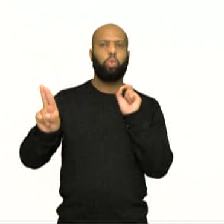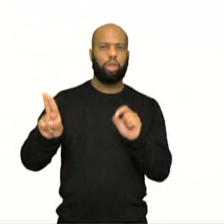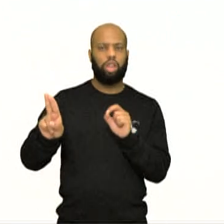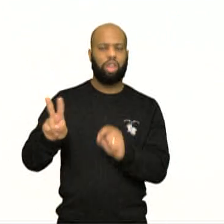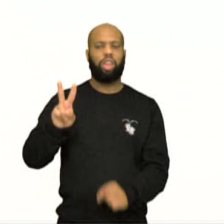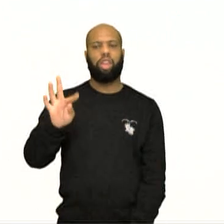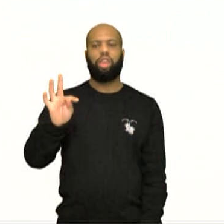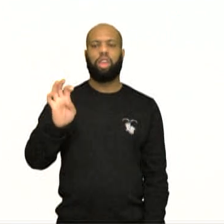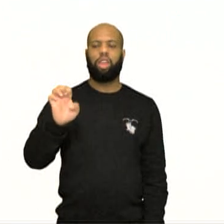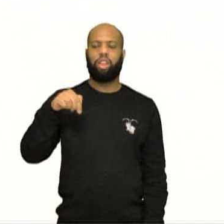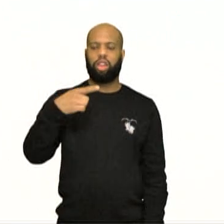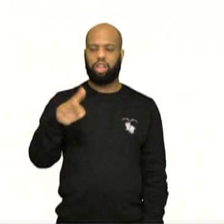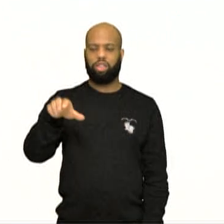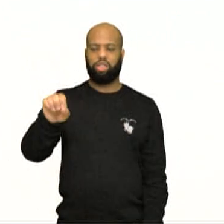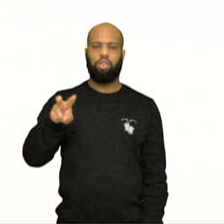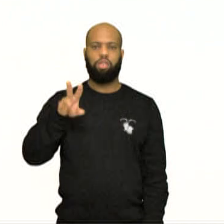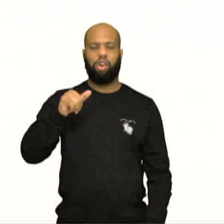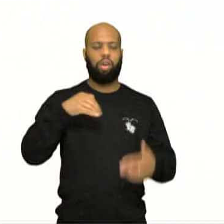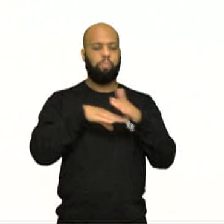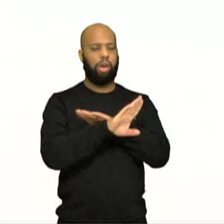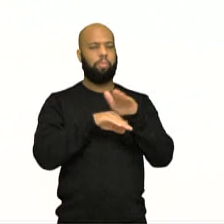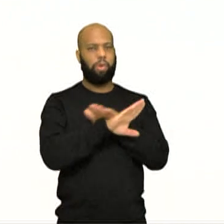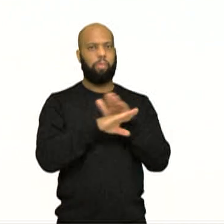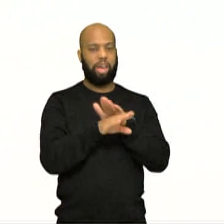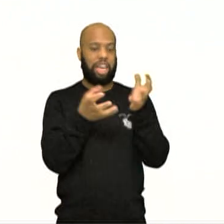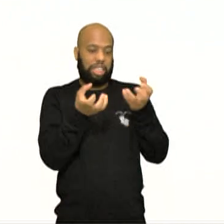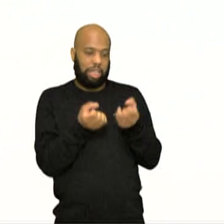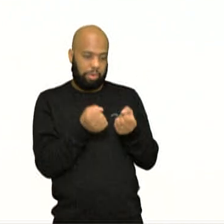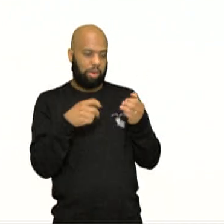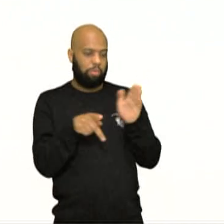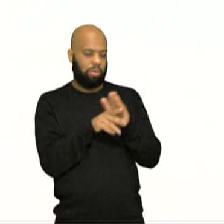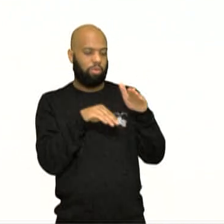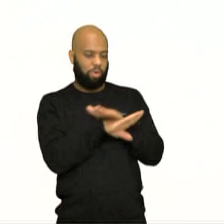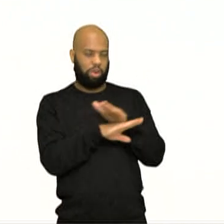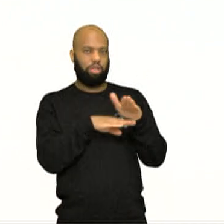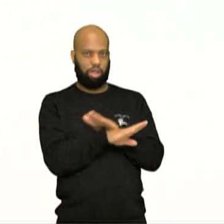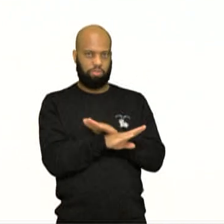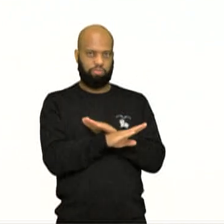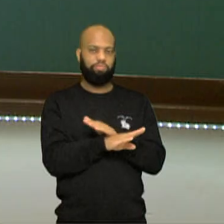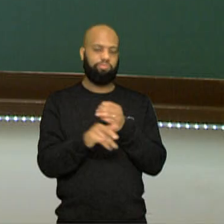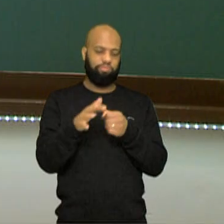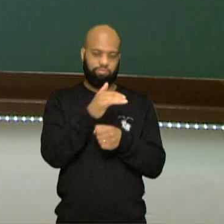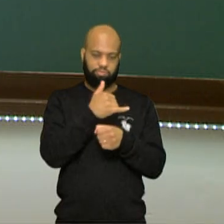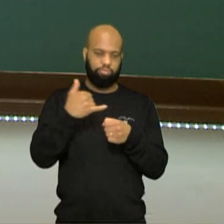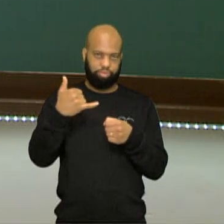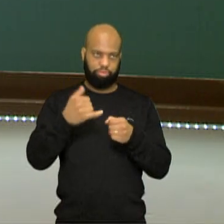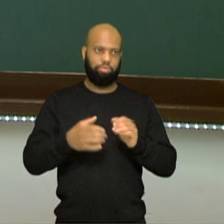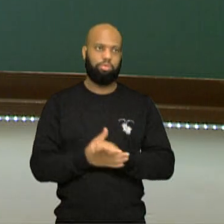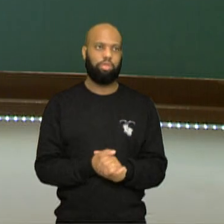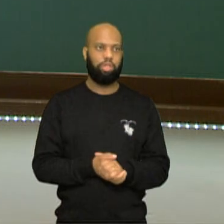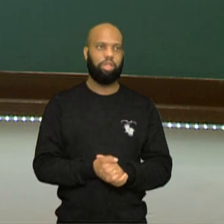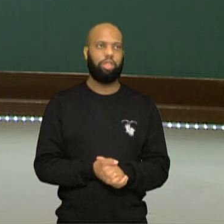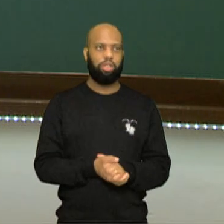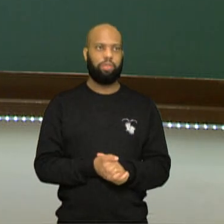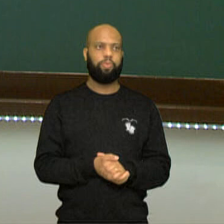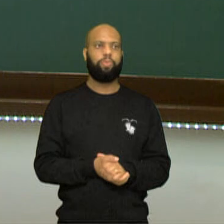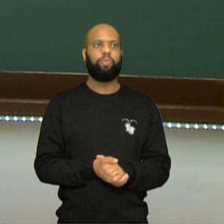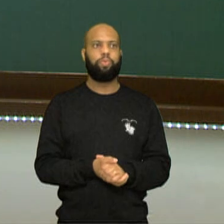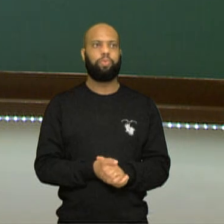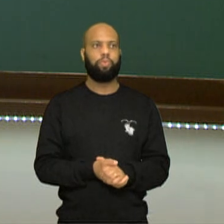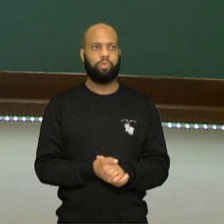receber para acumular essa carga elétrica. No caso, uma tensão máxima para ter uma carga máxima.